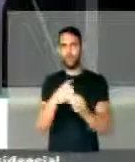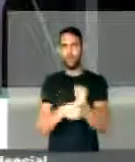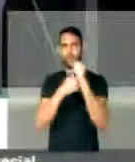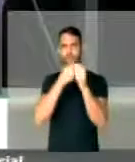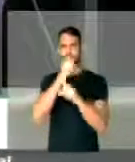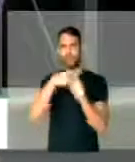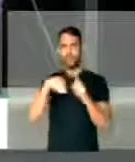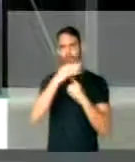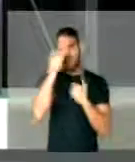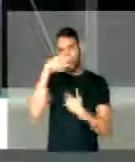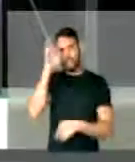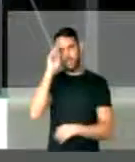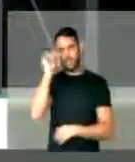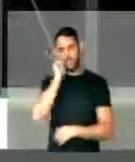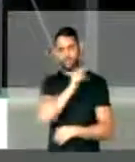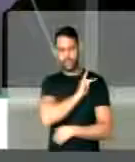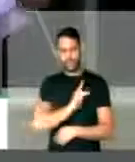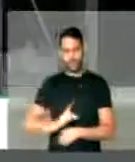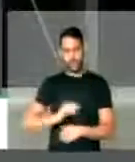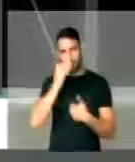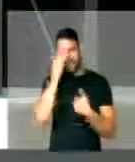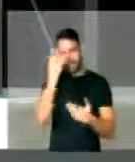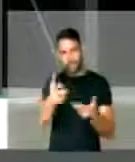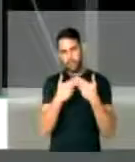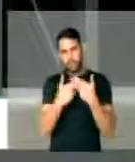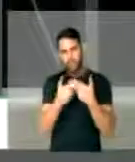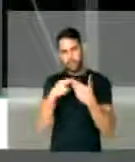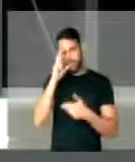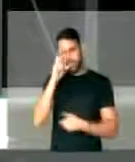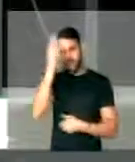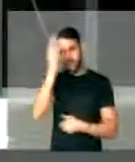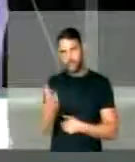Obrigada, senhora presidenta. Eu agradeço a paciência de Vossa Excelência. Não tive muito